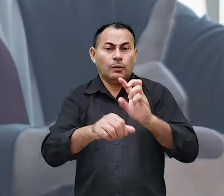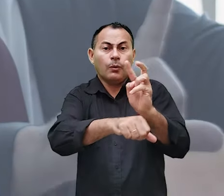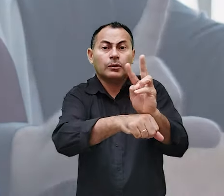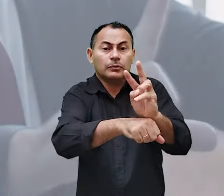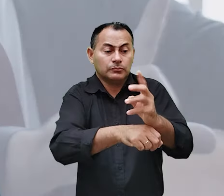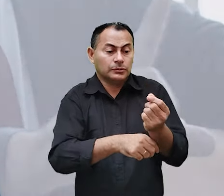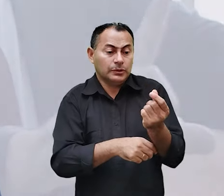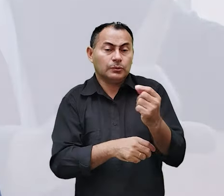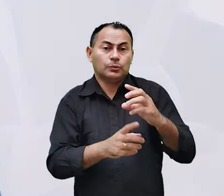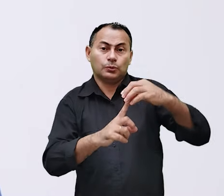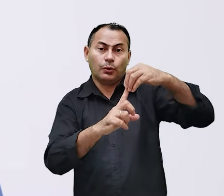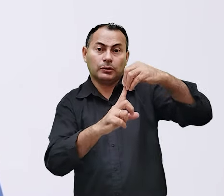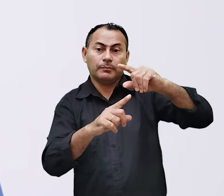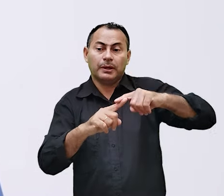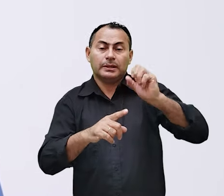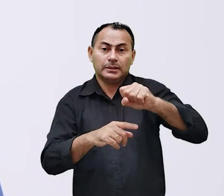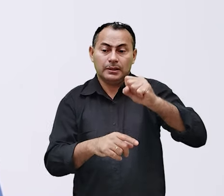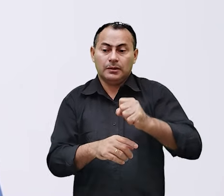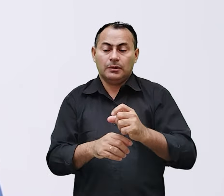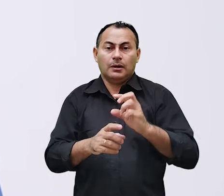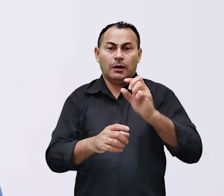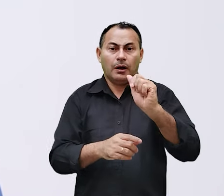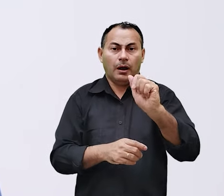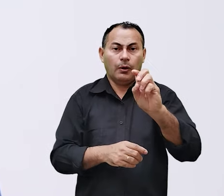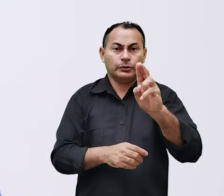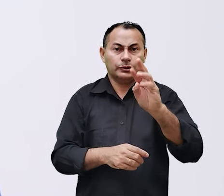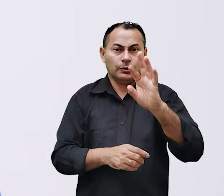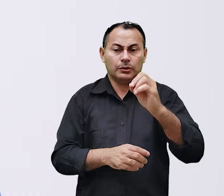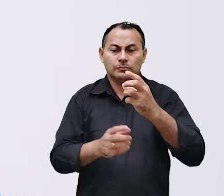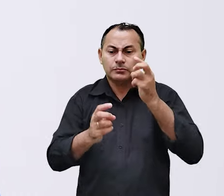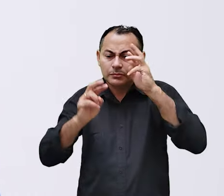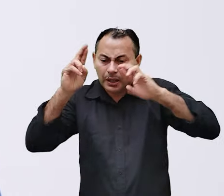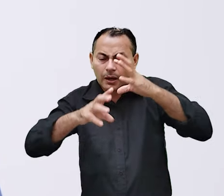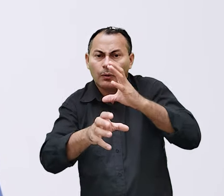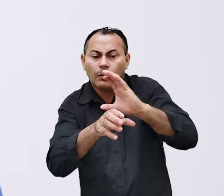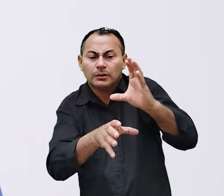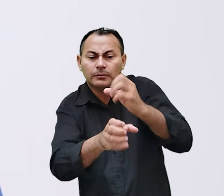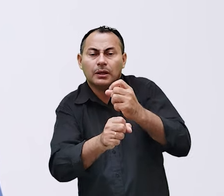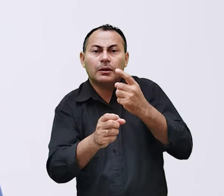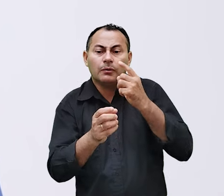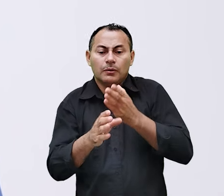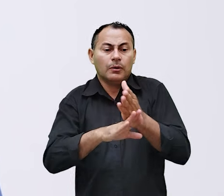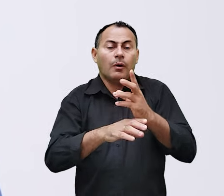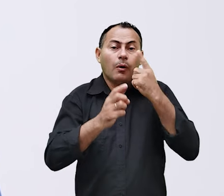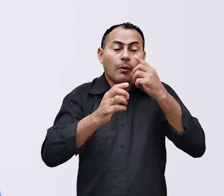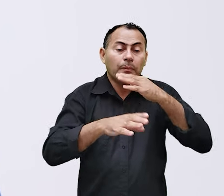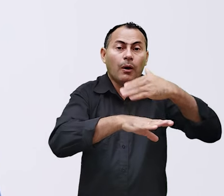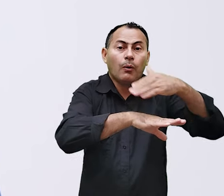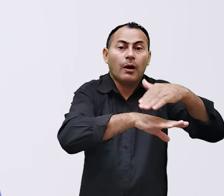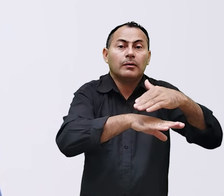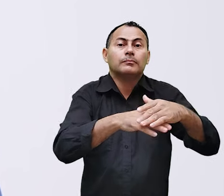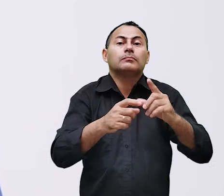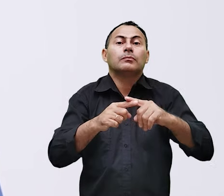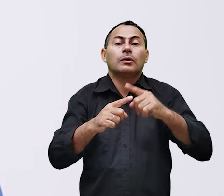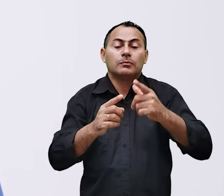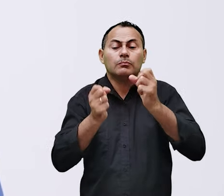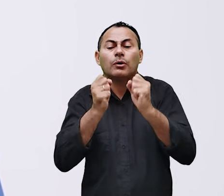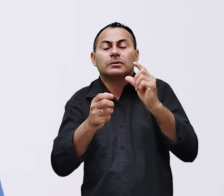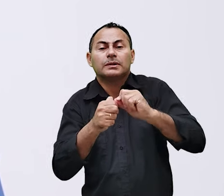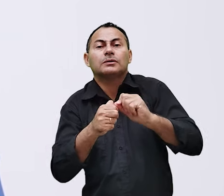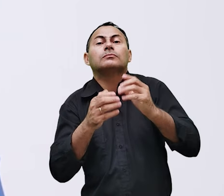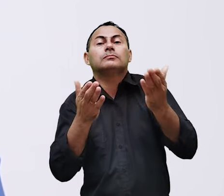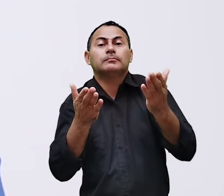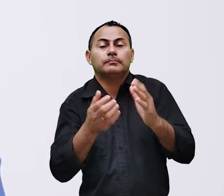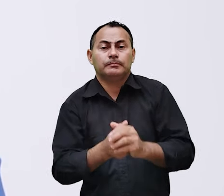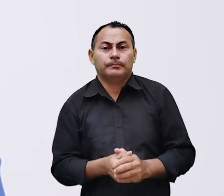tenho autonomia e controle sobre o dinheiro do dono, mas assim que esses auditores verificarem a contabilidade, eu vou para o olho da rua.